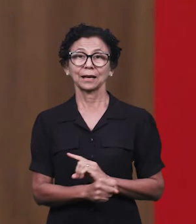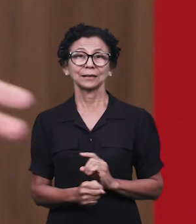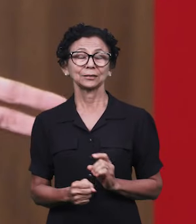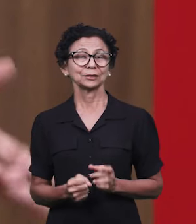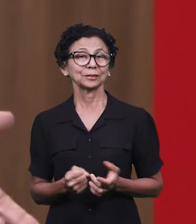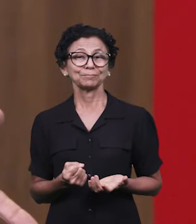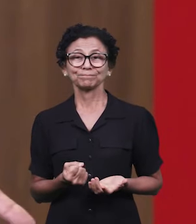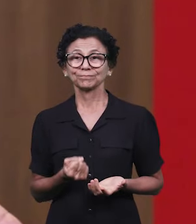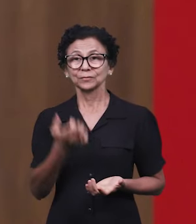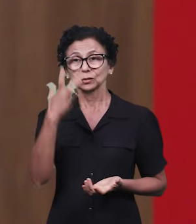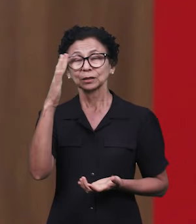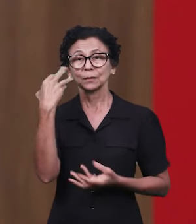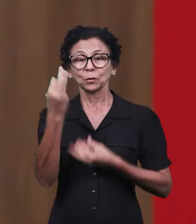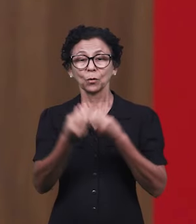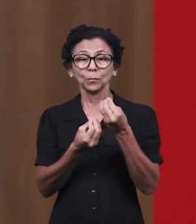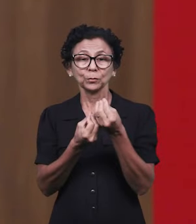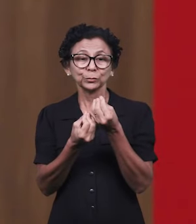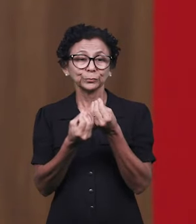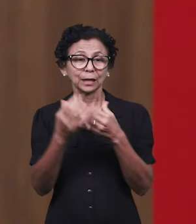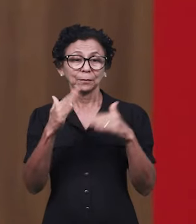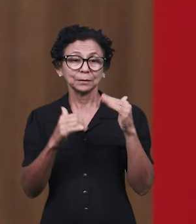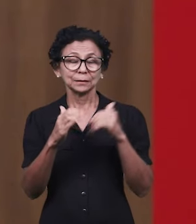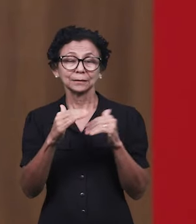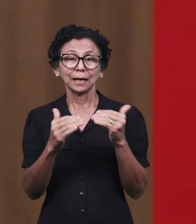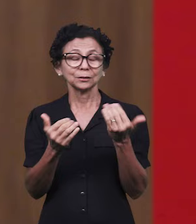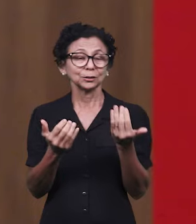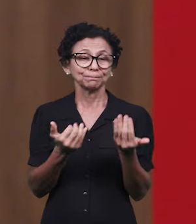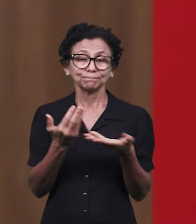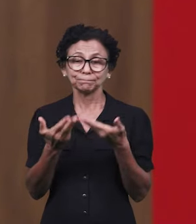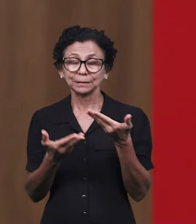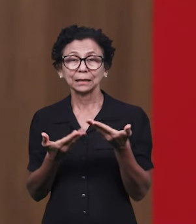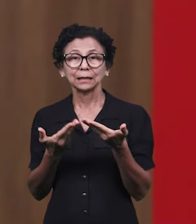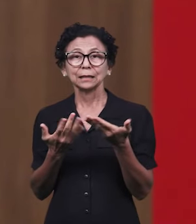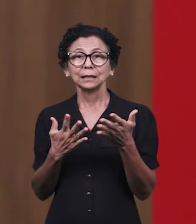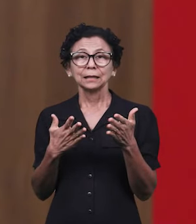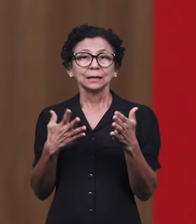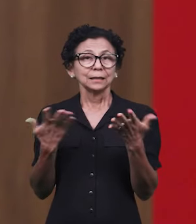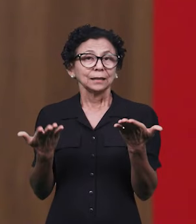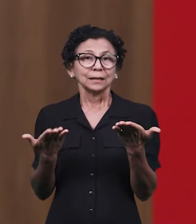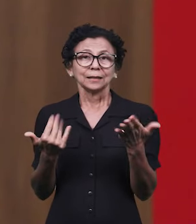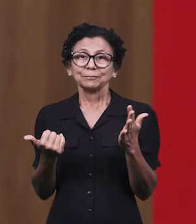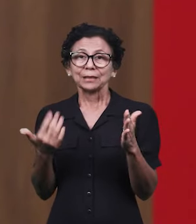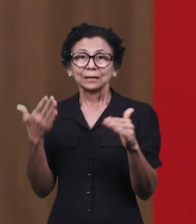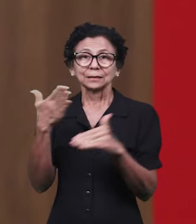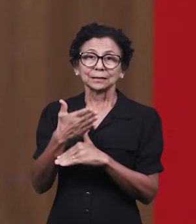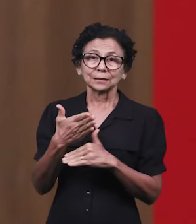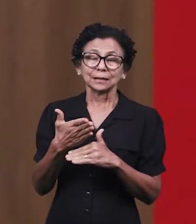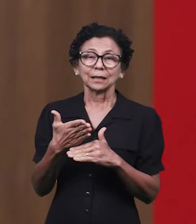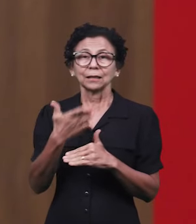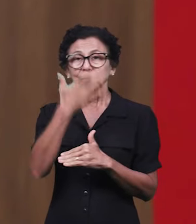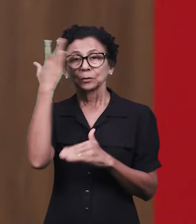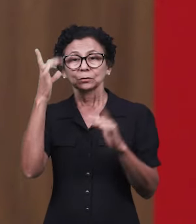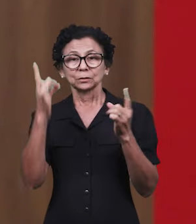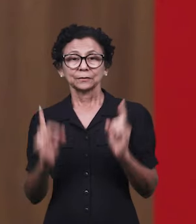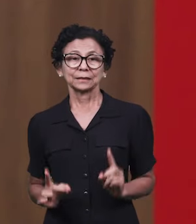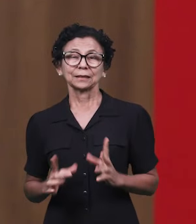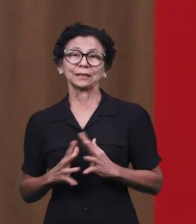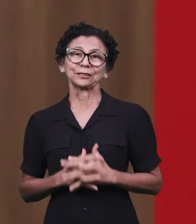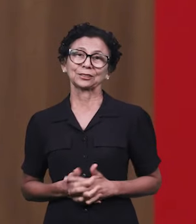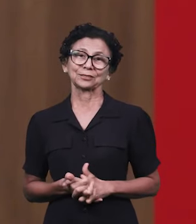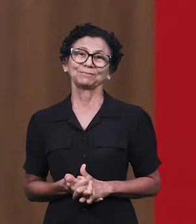E como espécie humana, nós todos somos diferentes. Mas o jovem não pode temer, né, ou